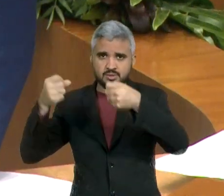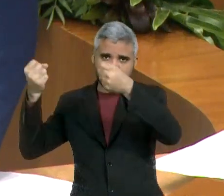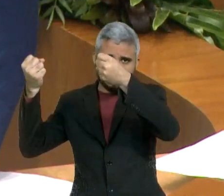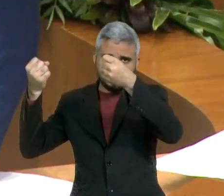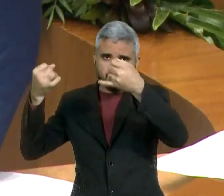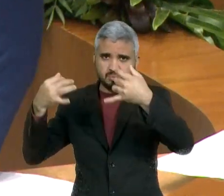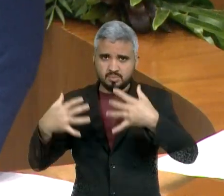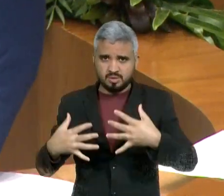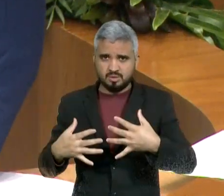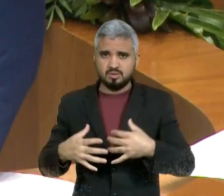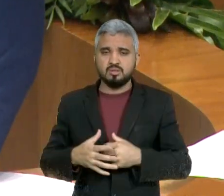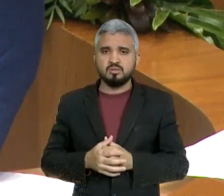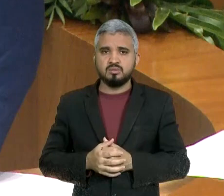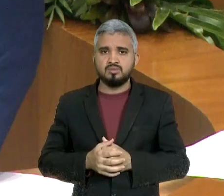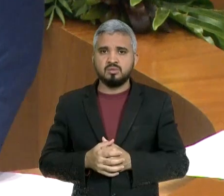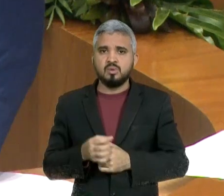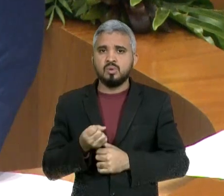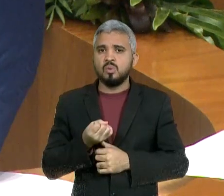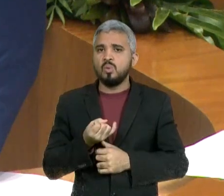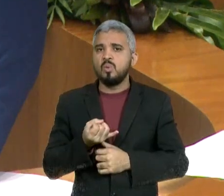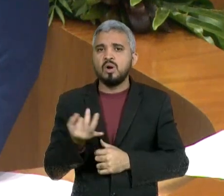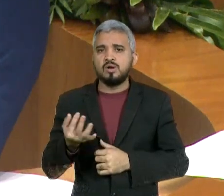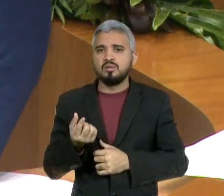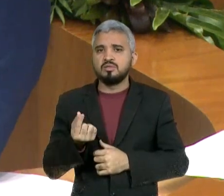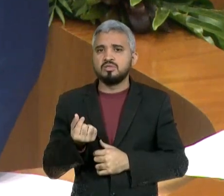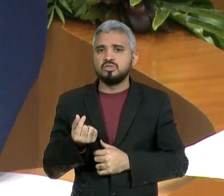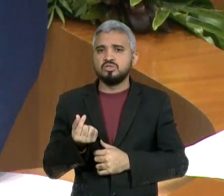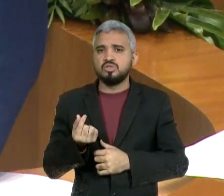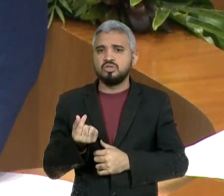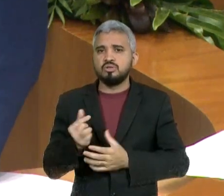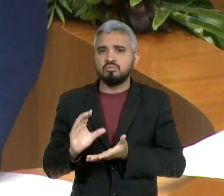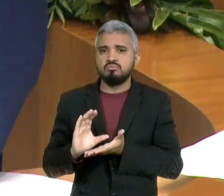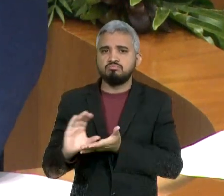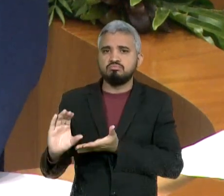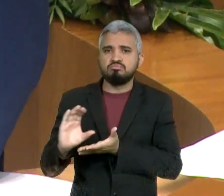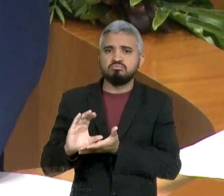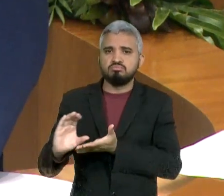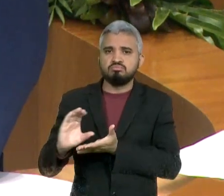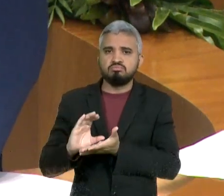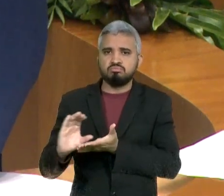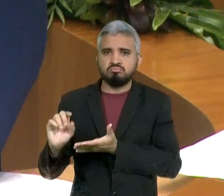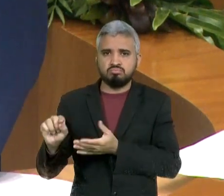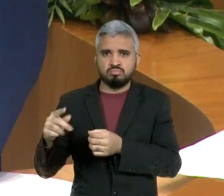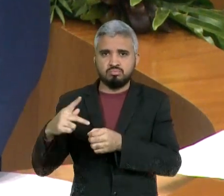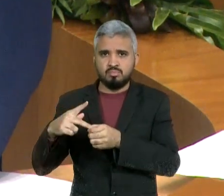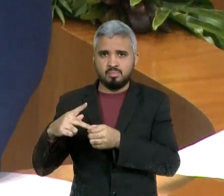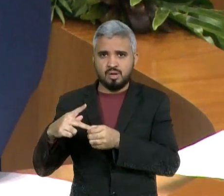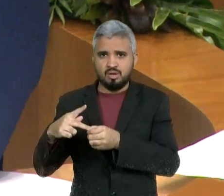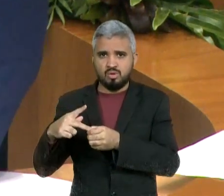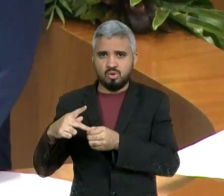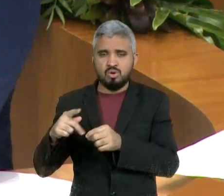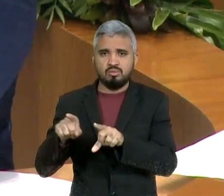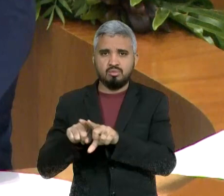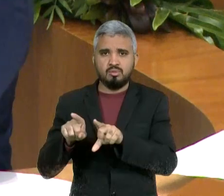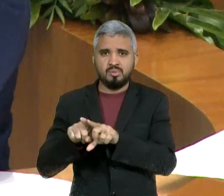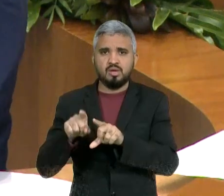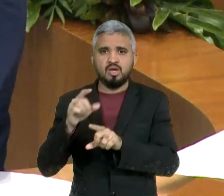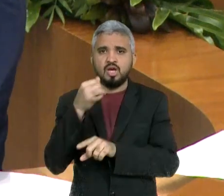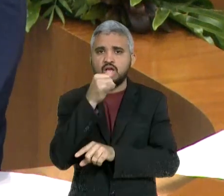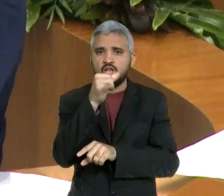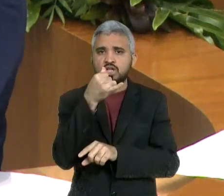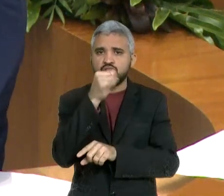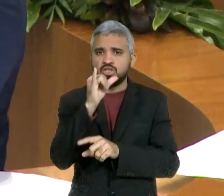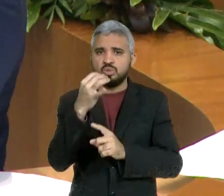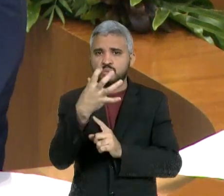valores recebidos pelos royalties do petróleo e da energia eólica da cidade de Barreirinhas,